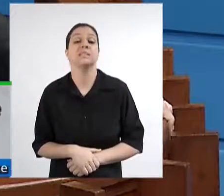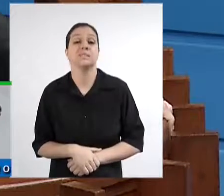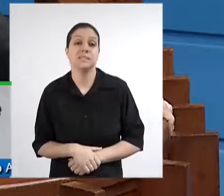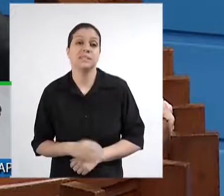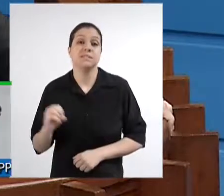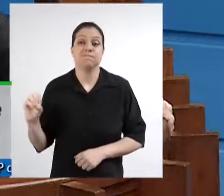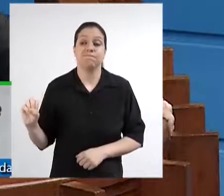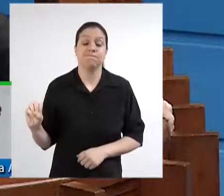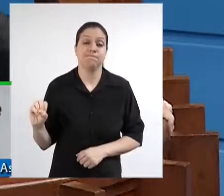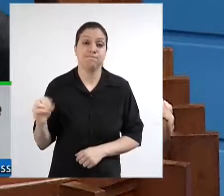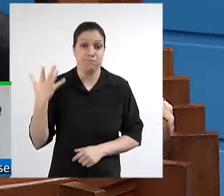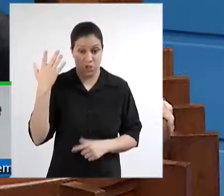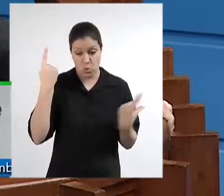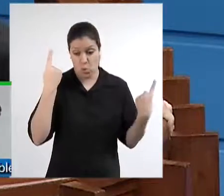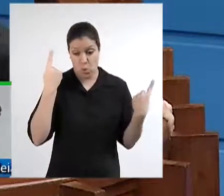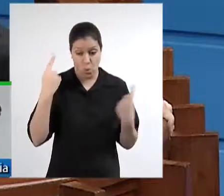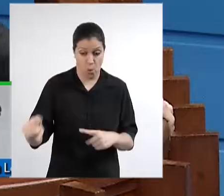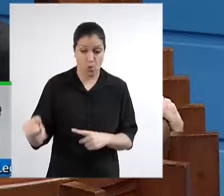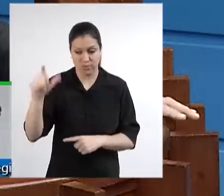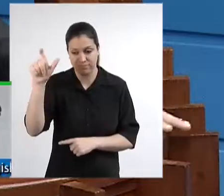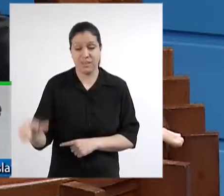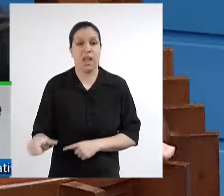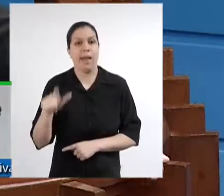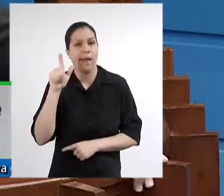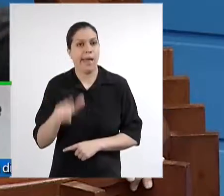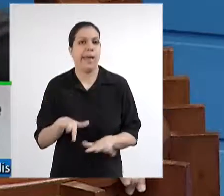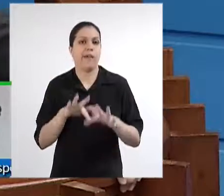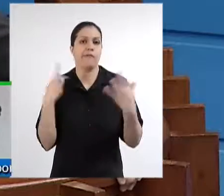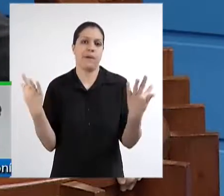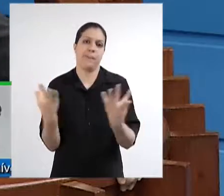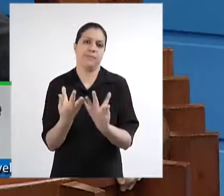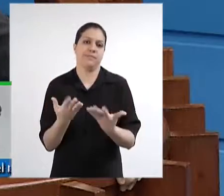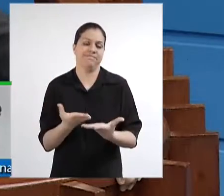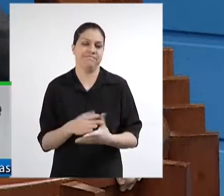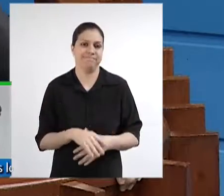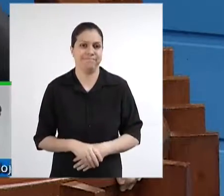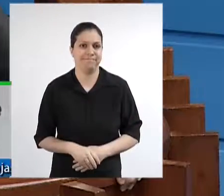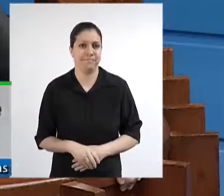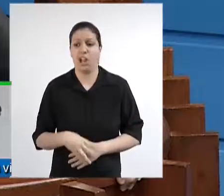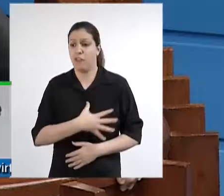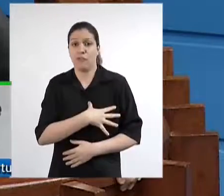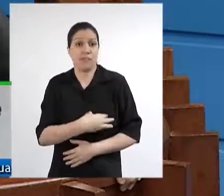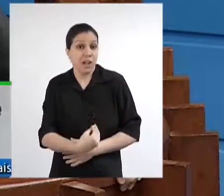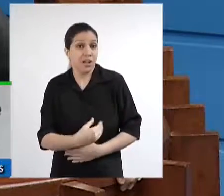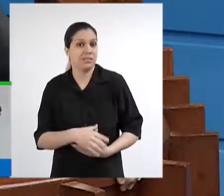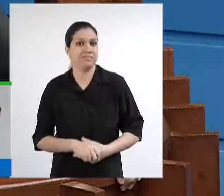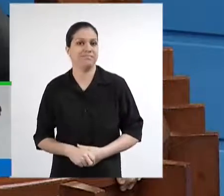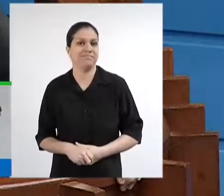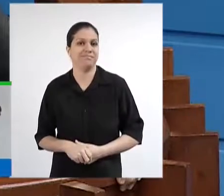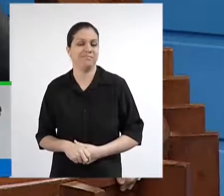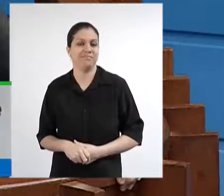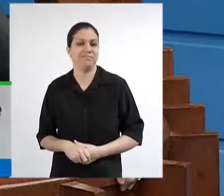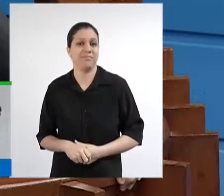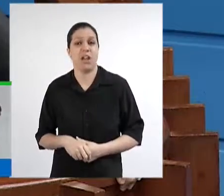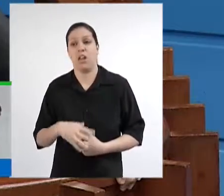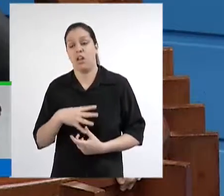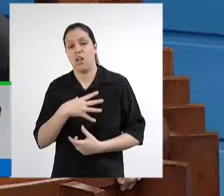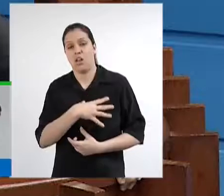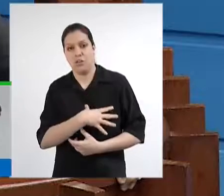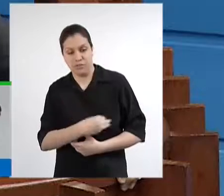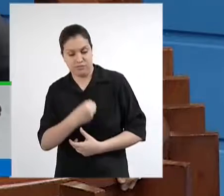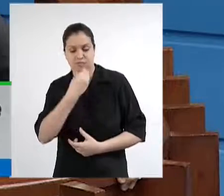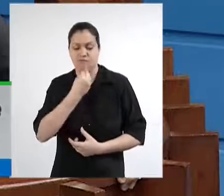realizada contra o idoso é de um parente de primeiro grau. É seu filho, é sua filha,